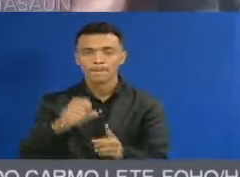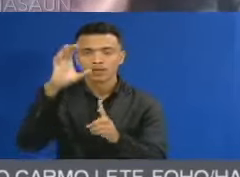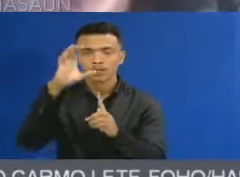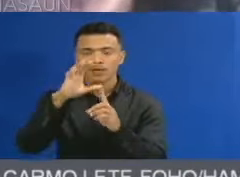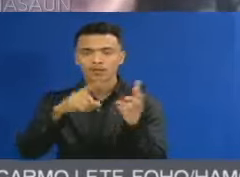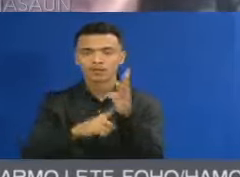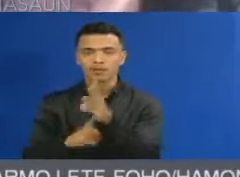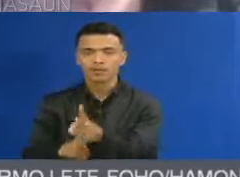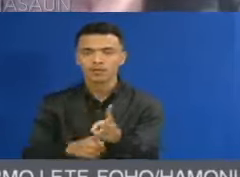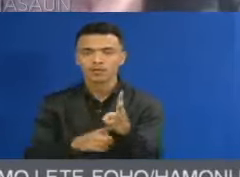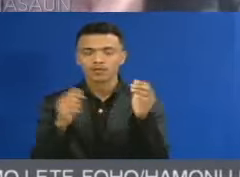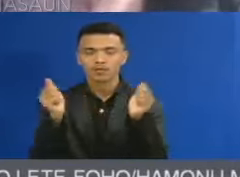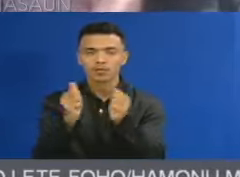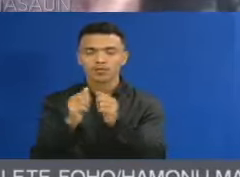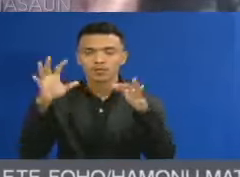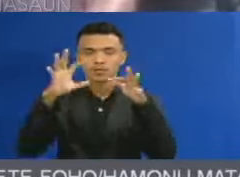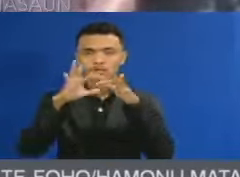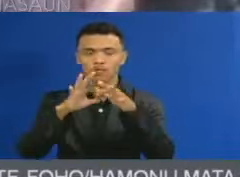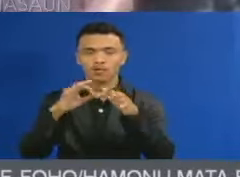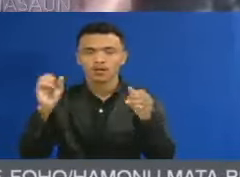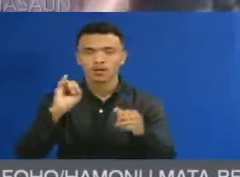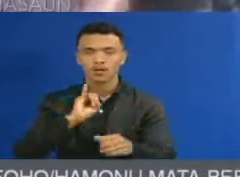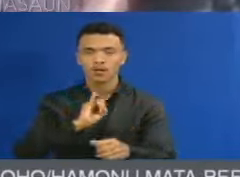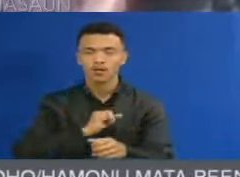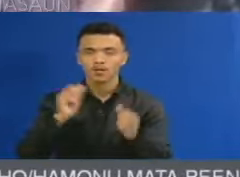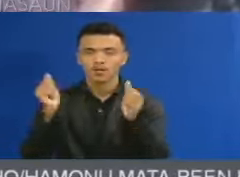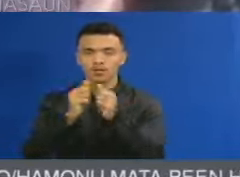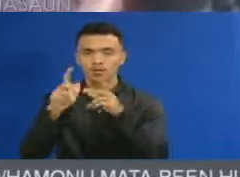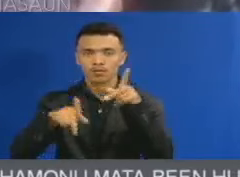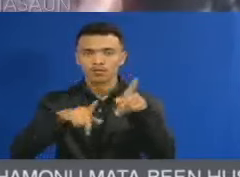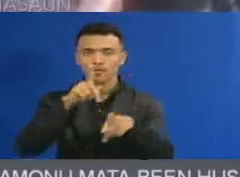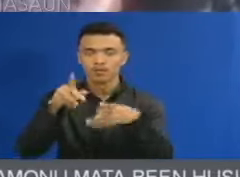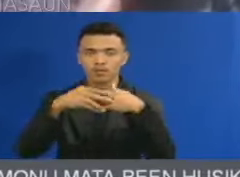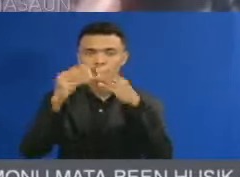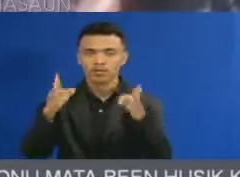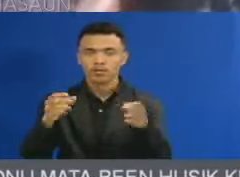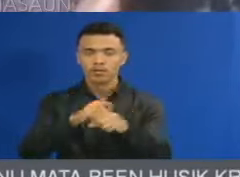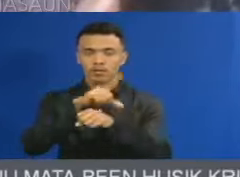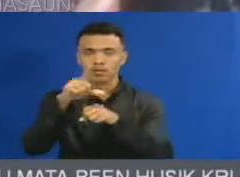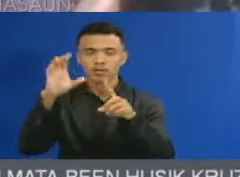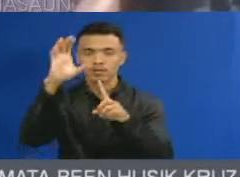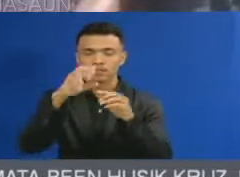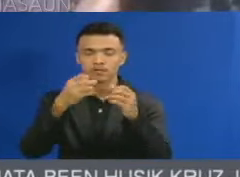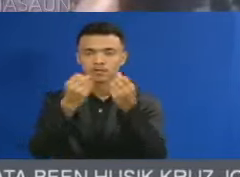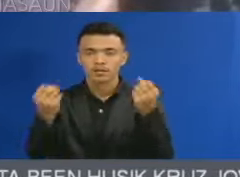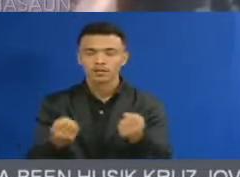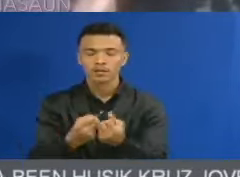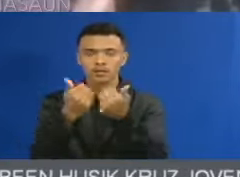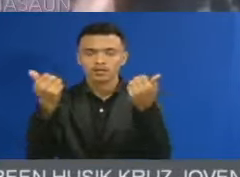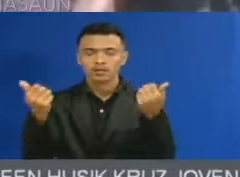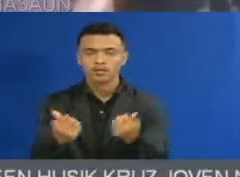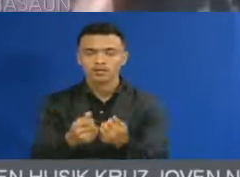o nem membros outro, a Eurásic, a motivo comunidade, a autoridade local, será, se fia aldeia, se fia suco, vai a fatina